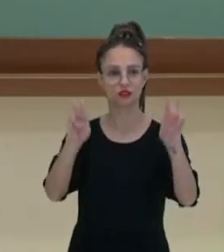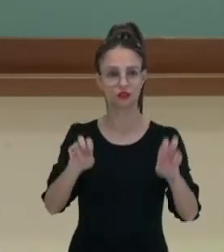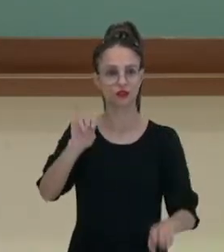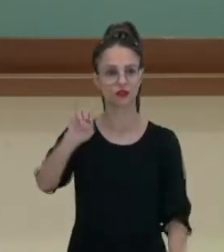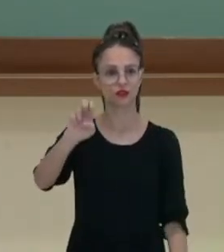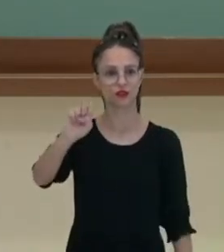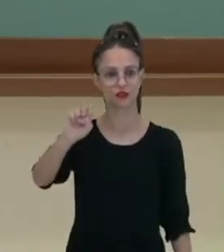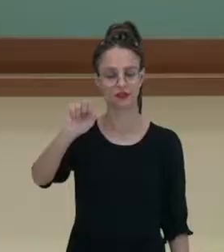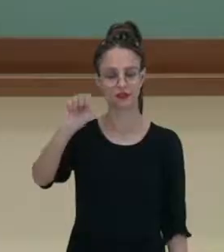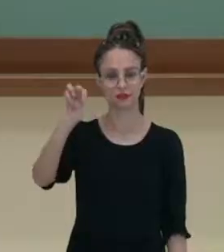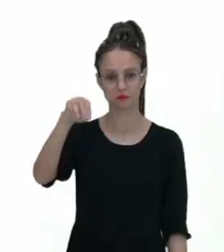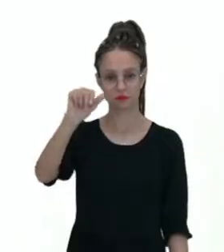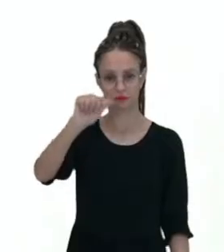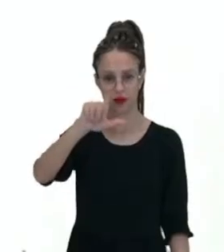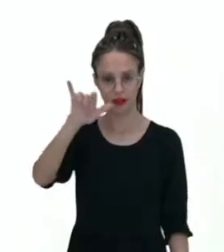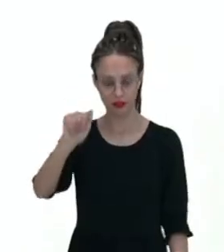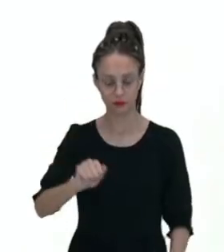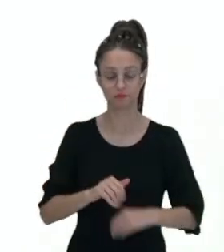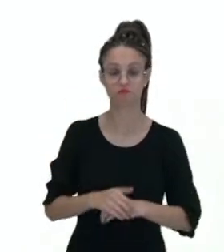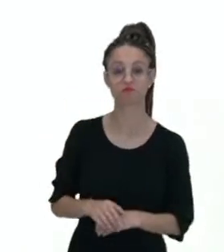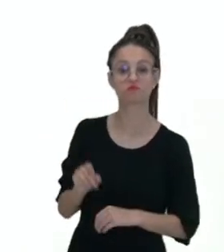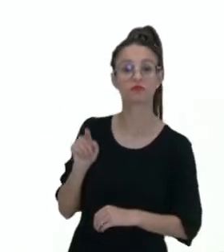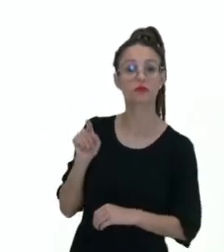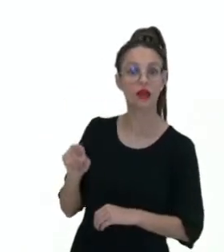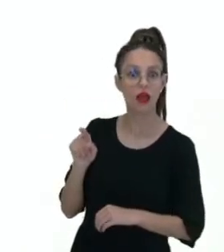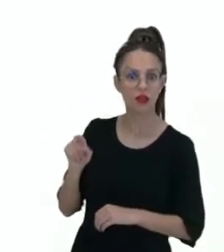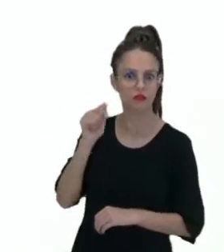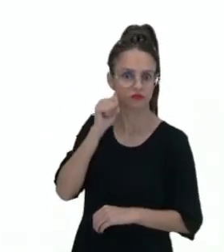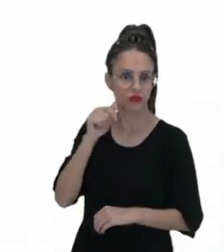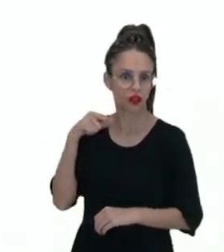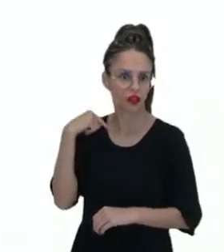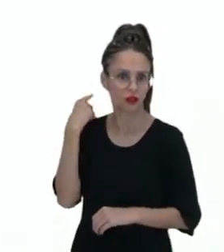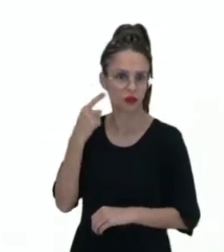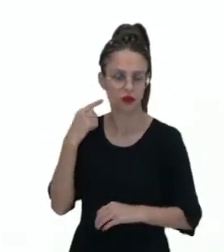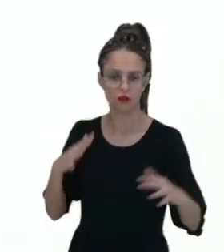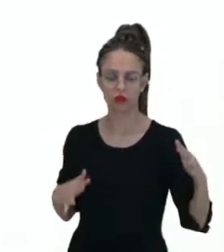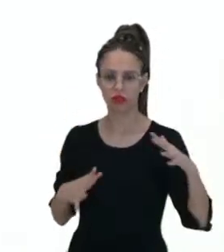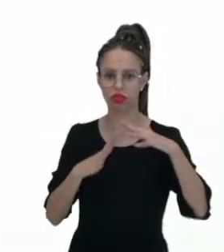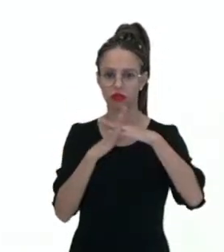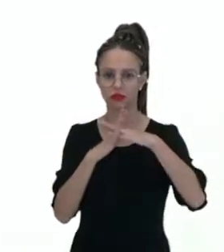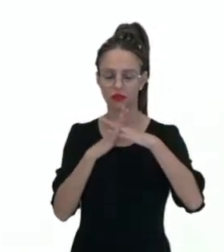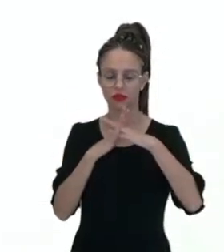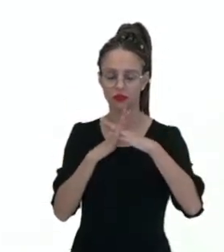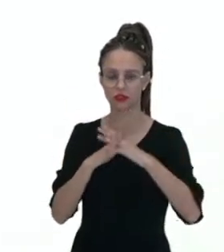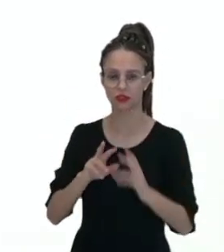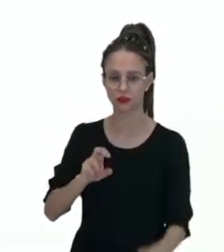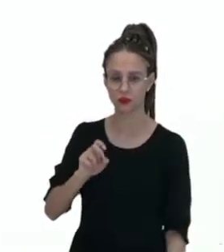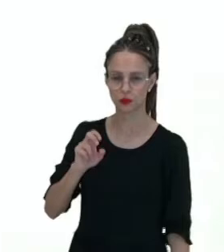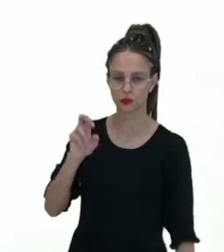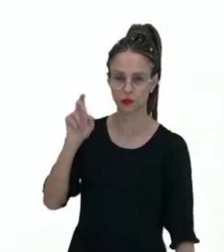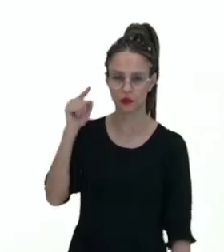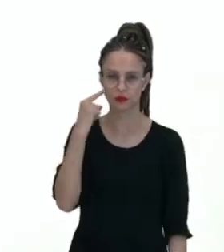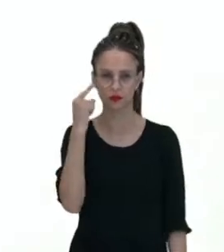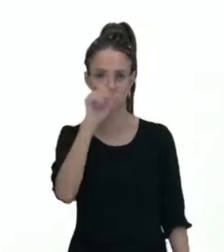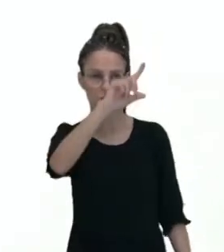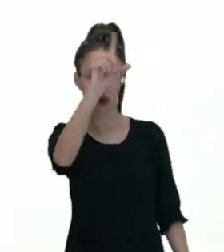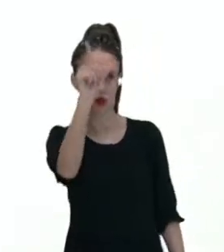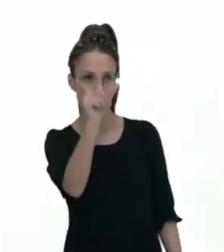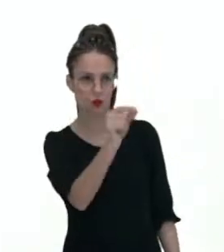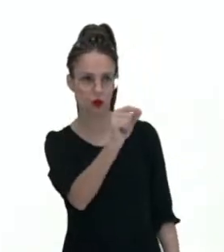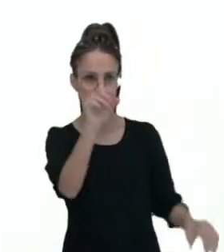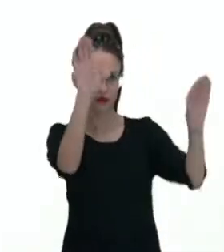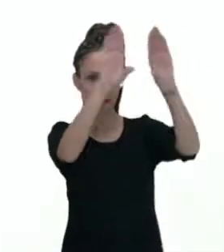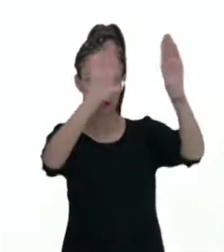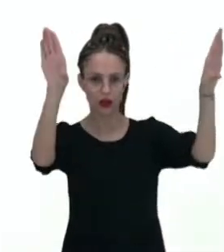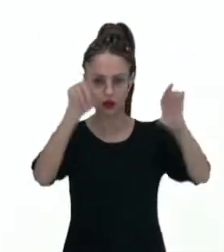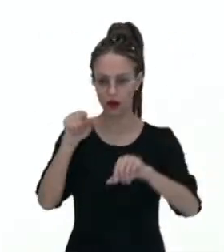leitura. Quando Ismalha enlouqueceu, pôs-se na torre sonhar. Viu uma lua no céu, viu outra lua no